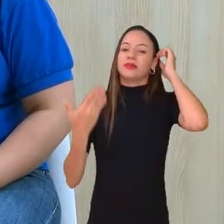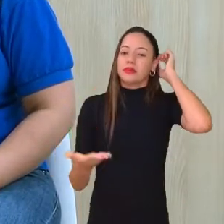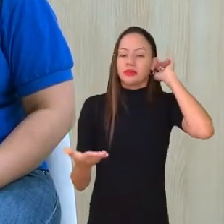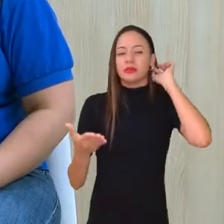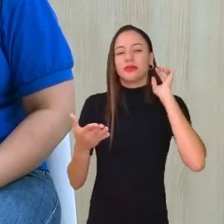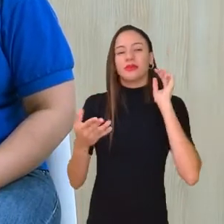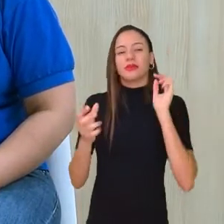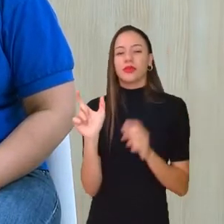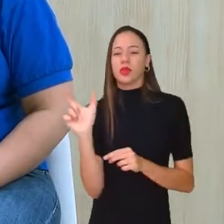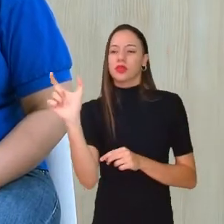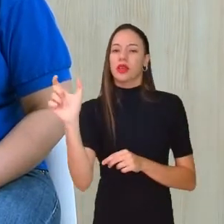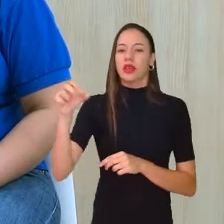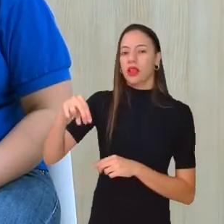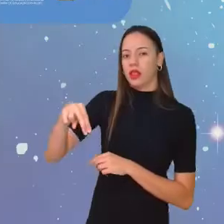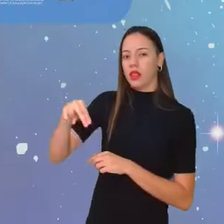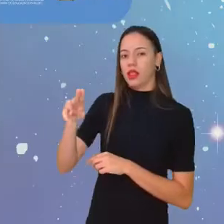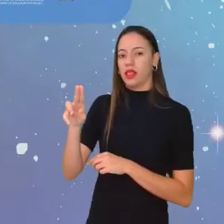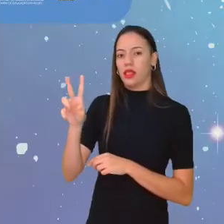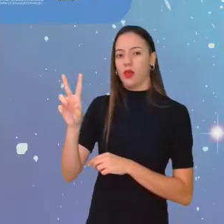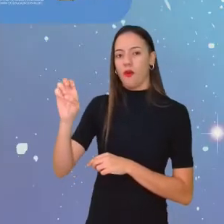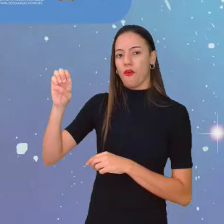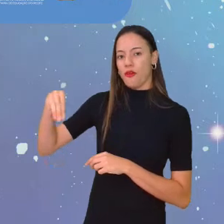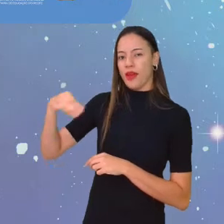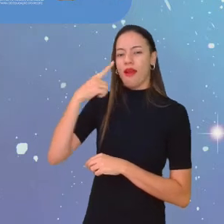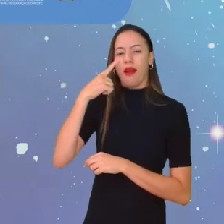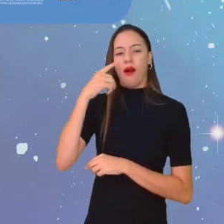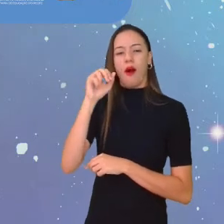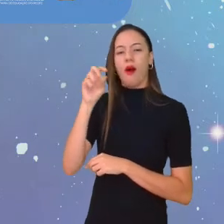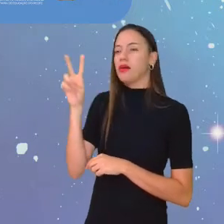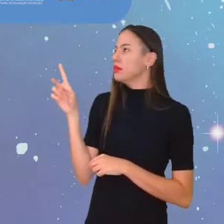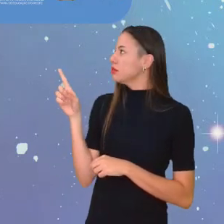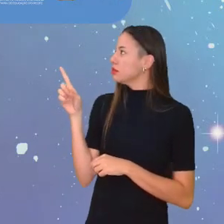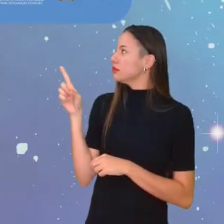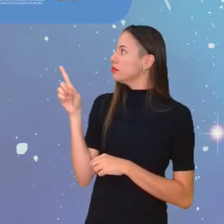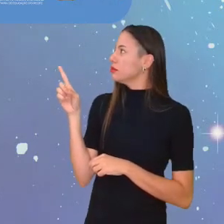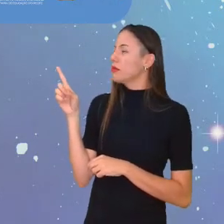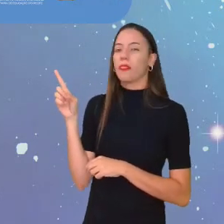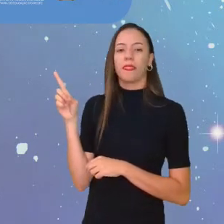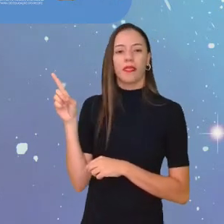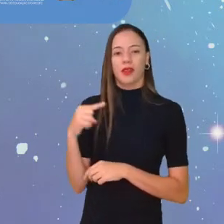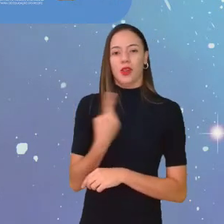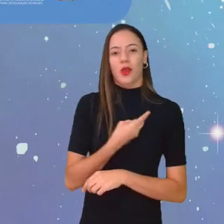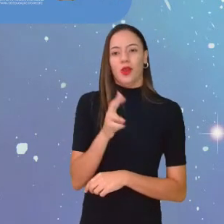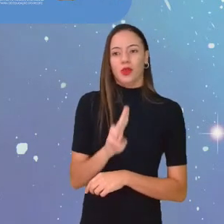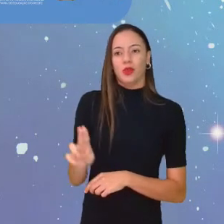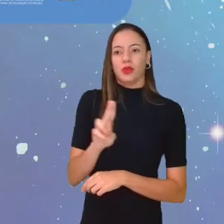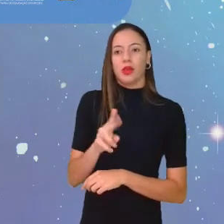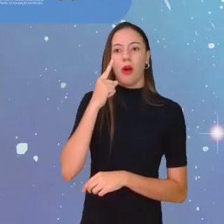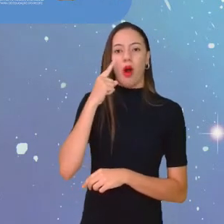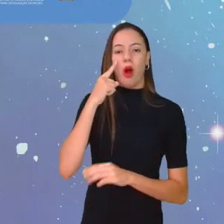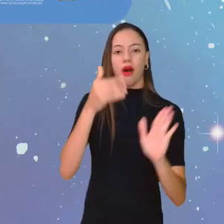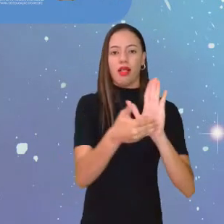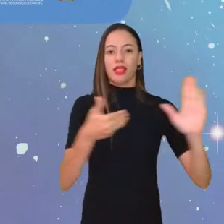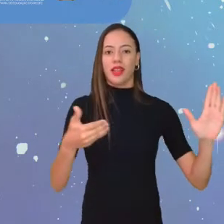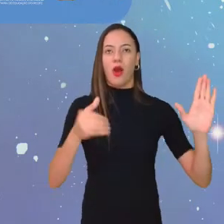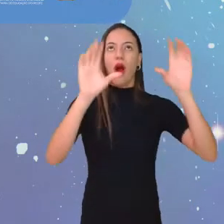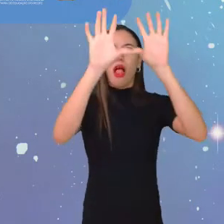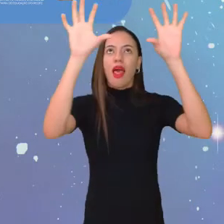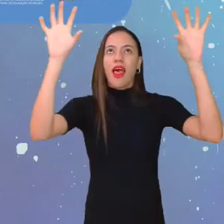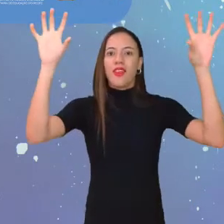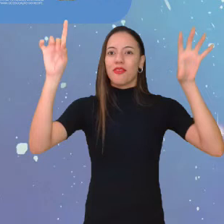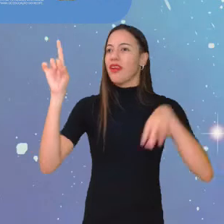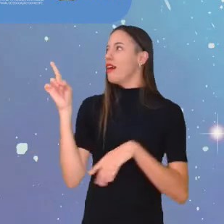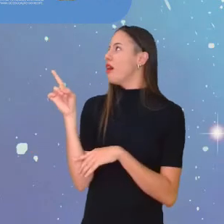termo nuvem, vamos dar uma olhadinha de novo na tela, aonde a gente utilizou, né? Ou seja, então veja que agora a gente tirou as nuvenzinhas e colocou tecnicamente o que é